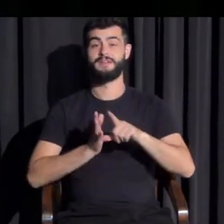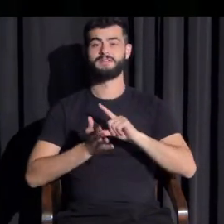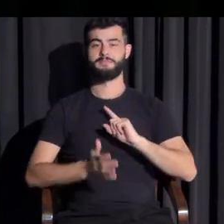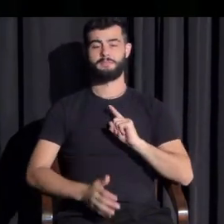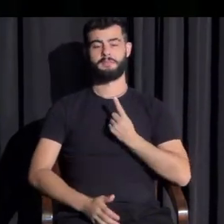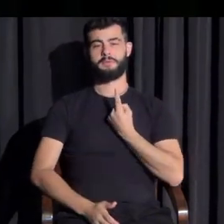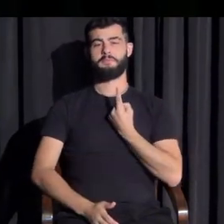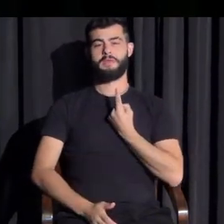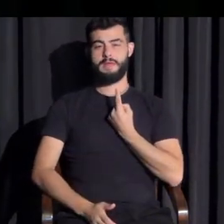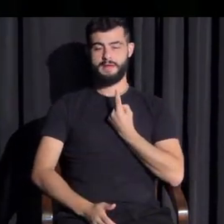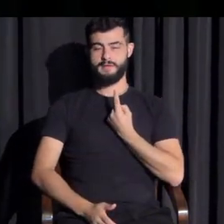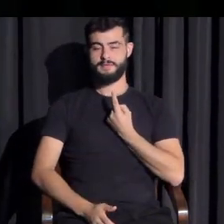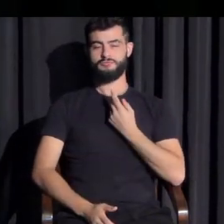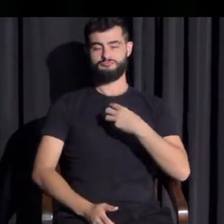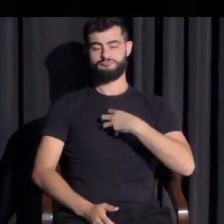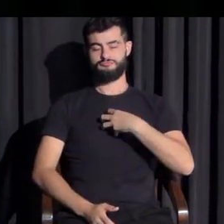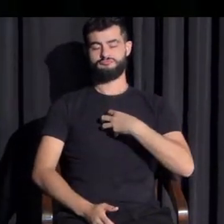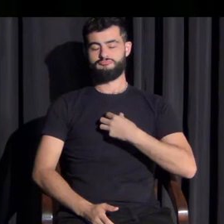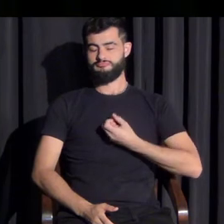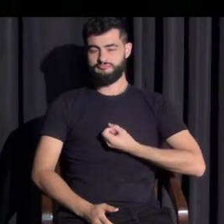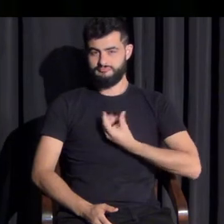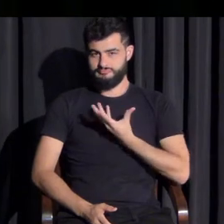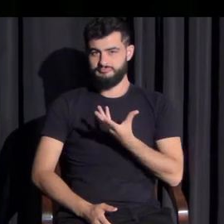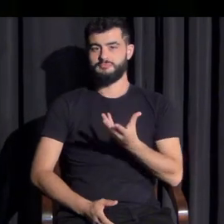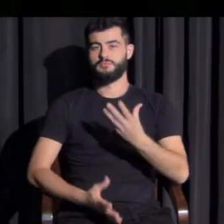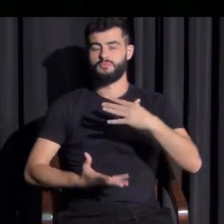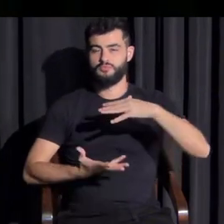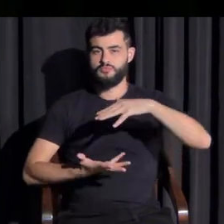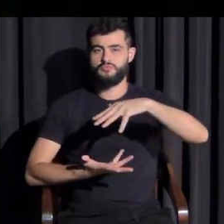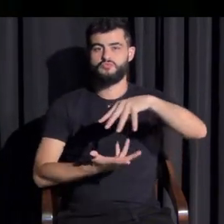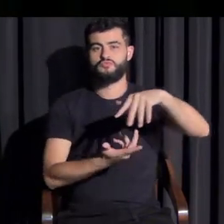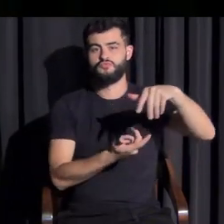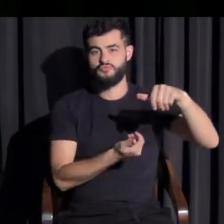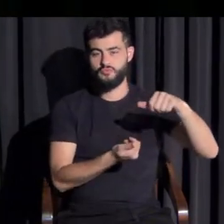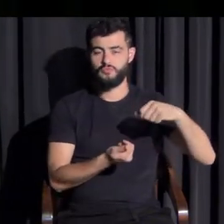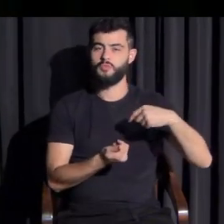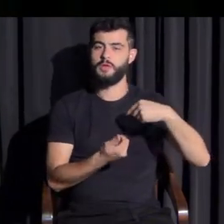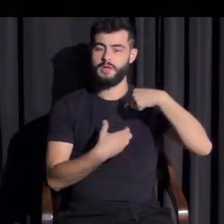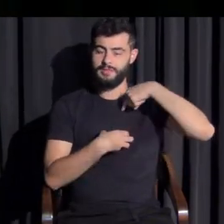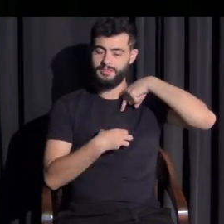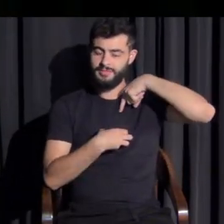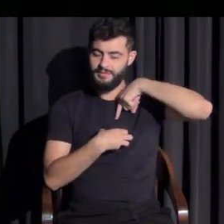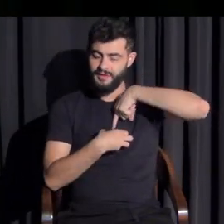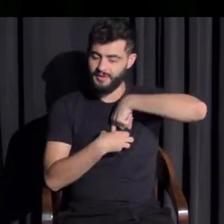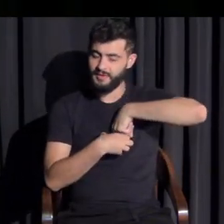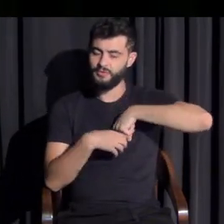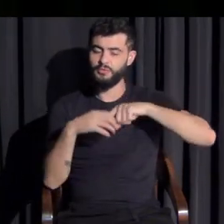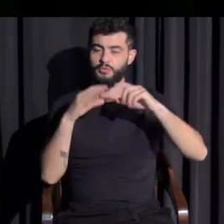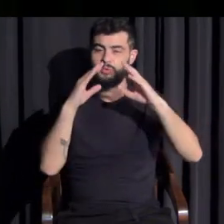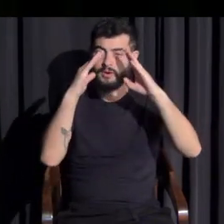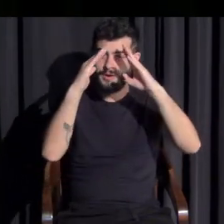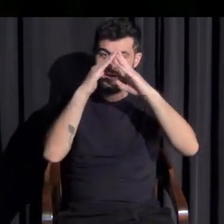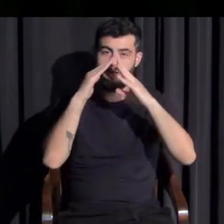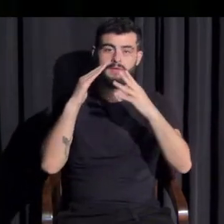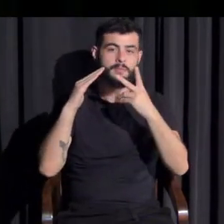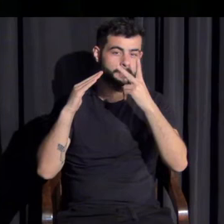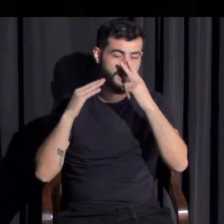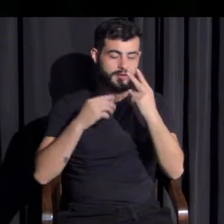garante segurança existencial. Quando a gente retorna da lida